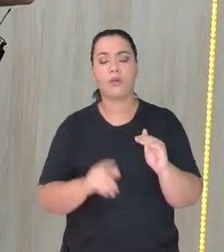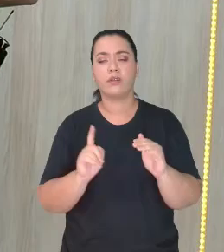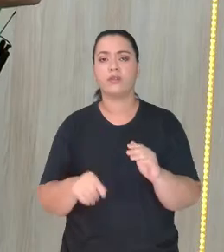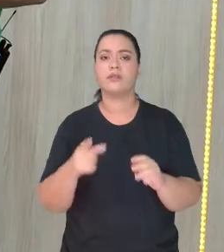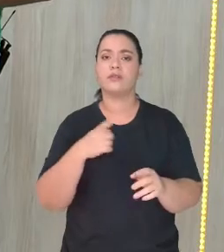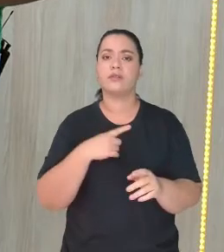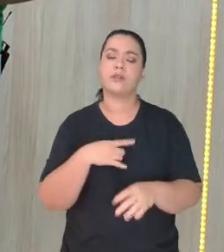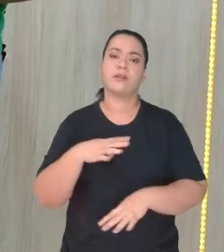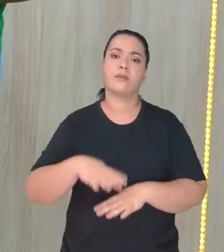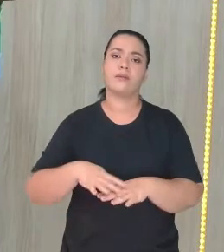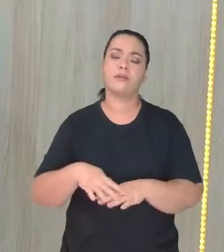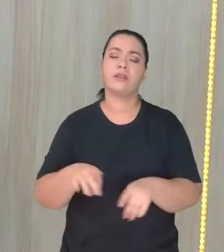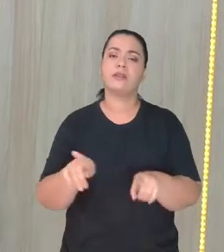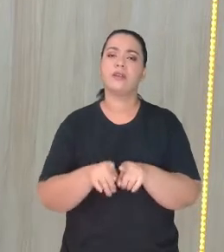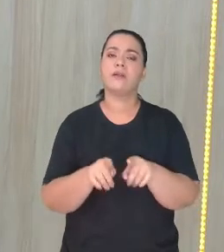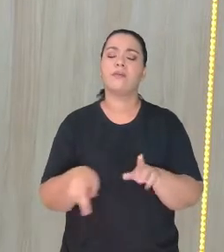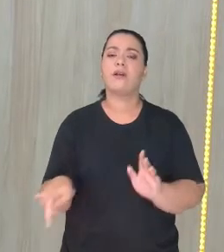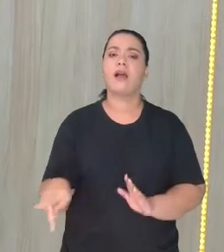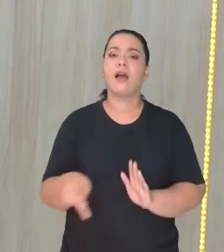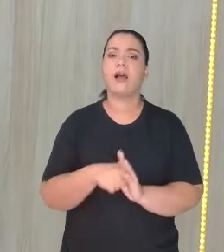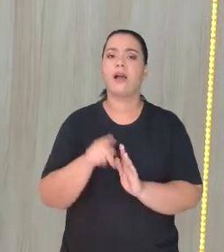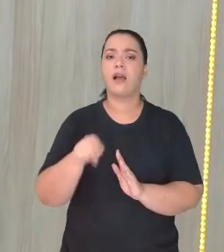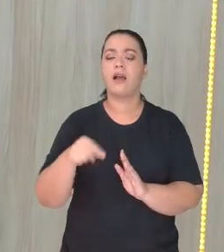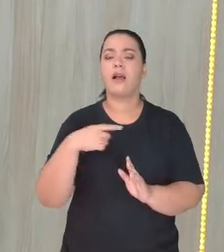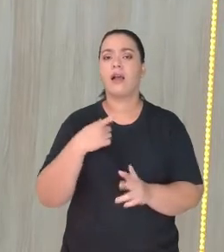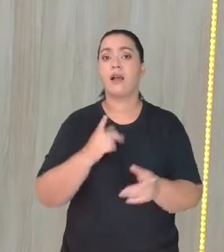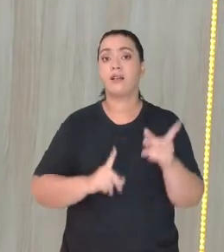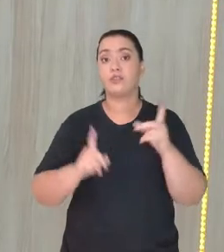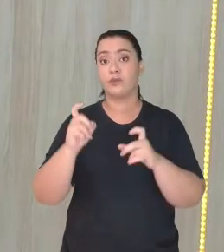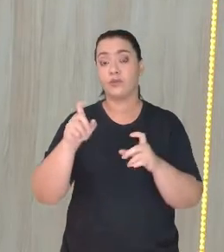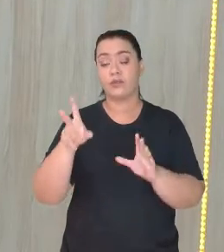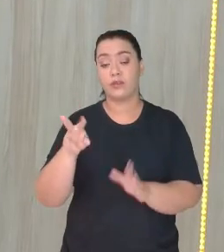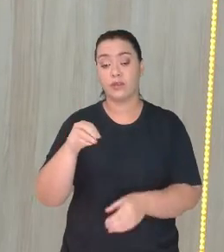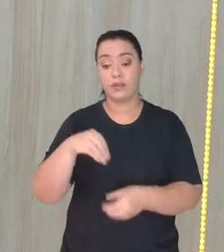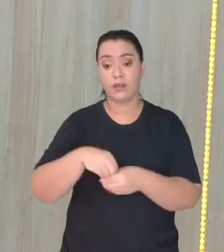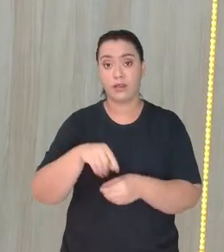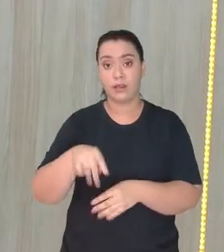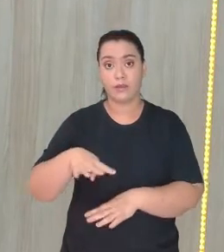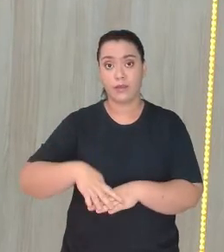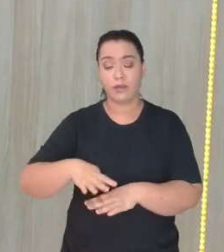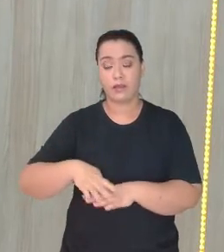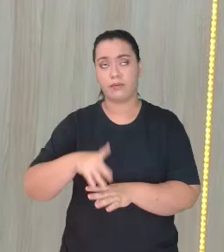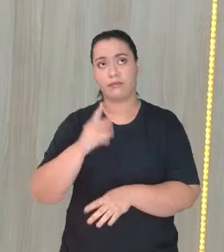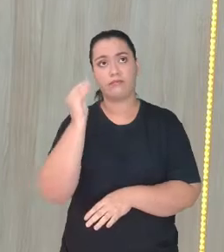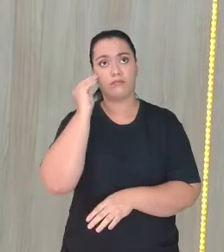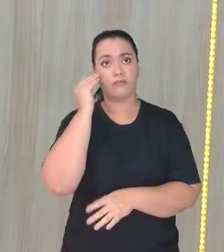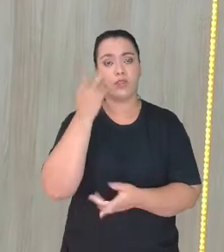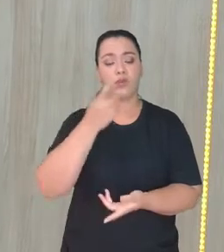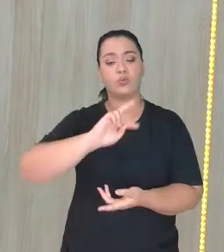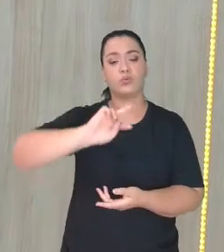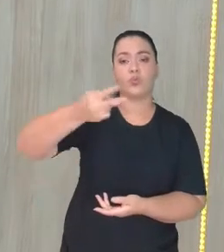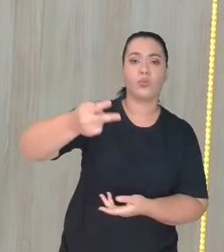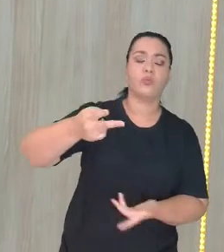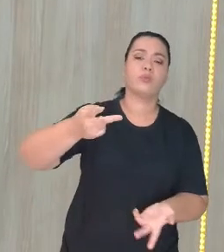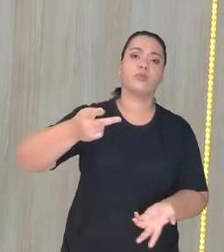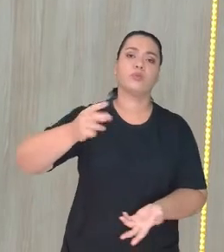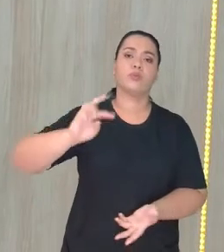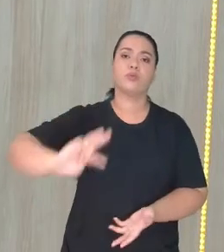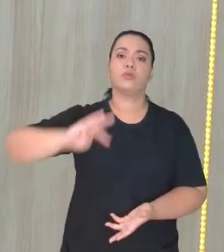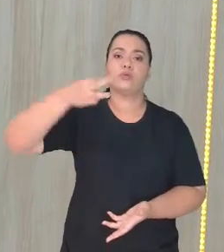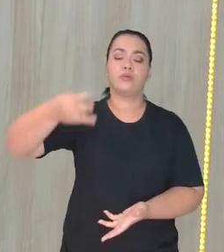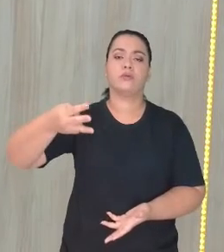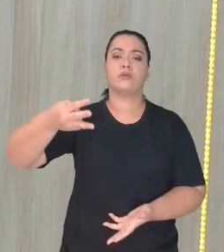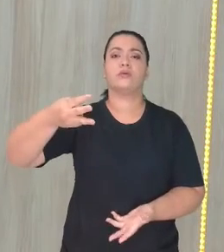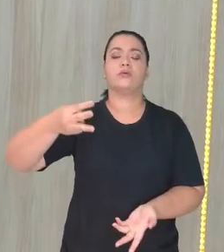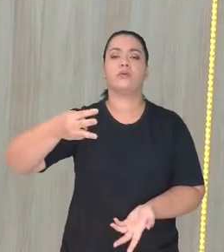sobre expressões, né, que expressam essas operações, como, por exemplo, o dobro, certo? O